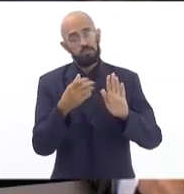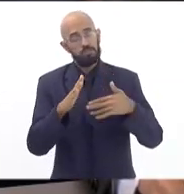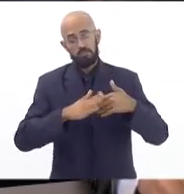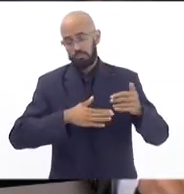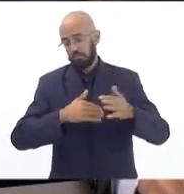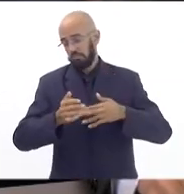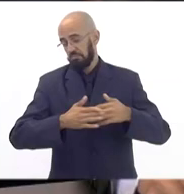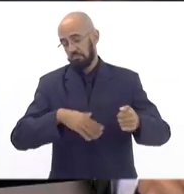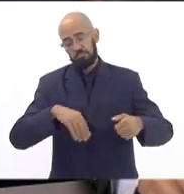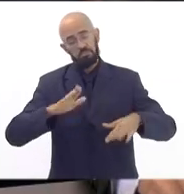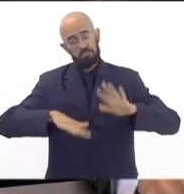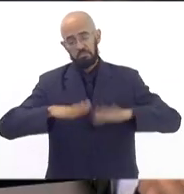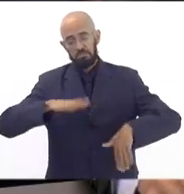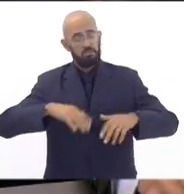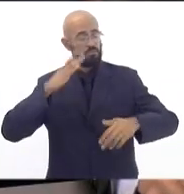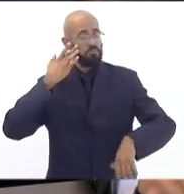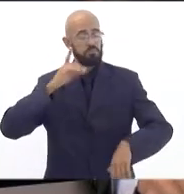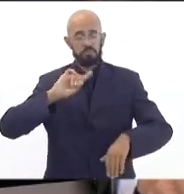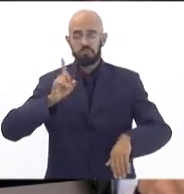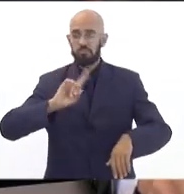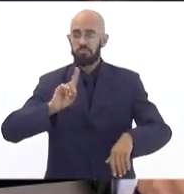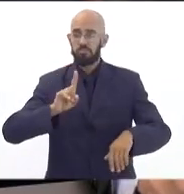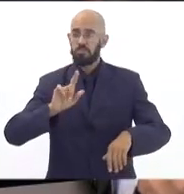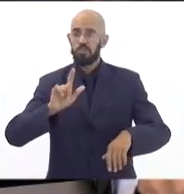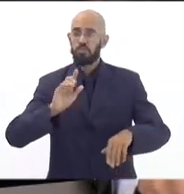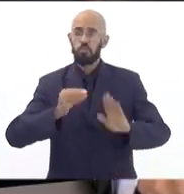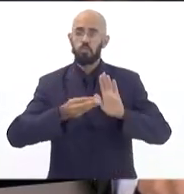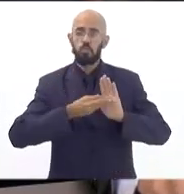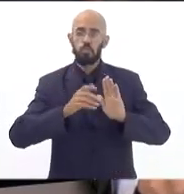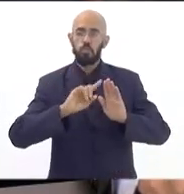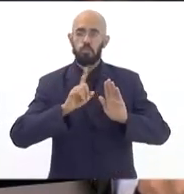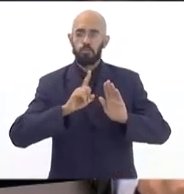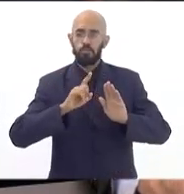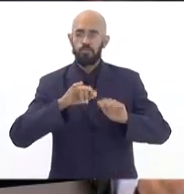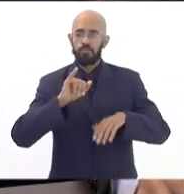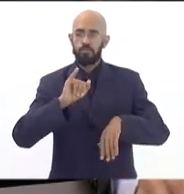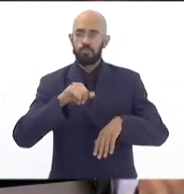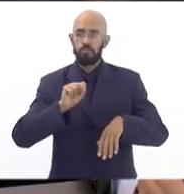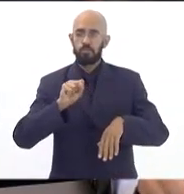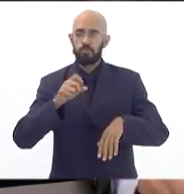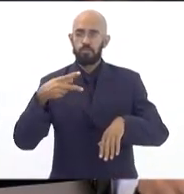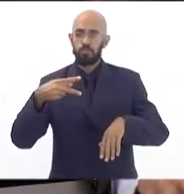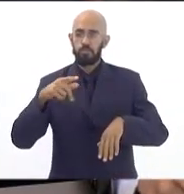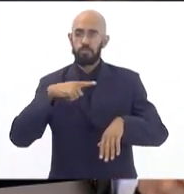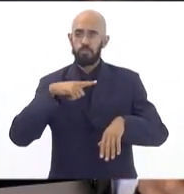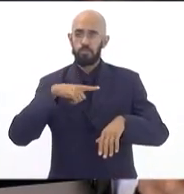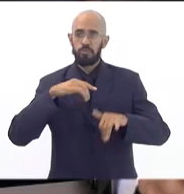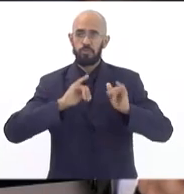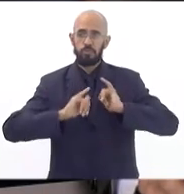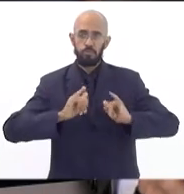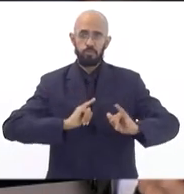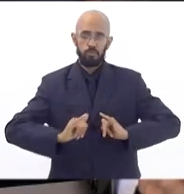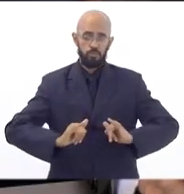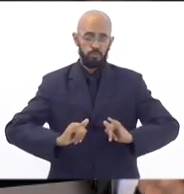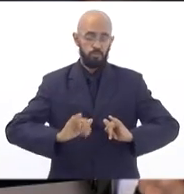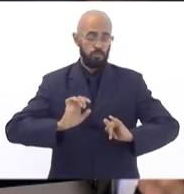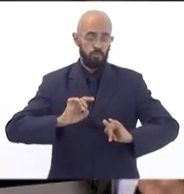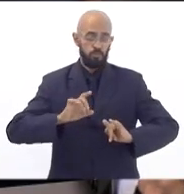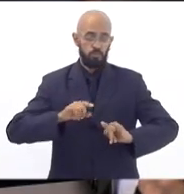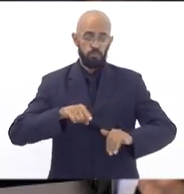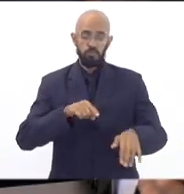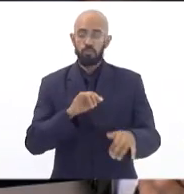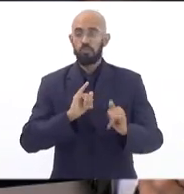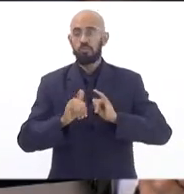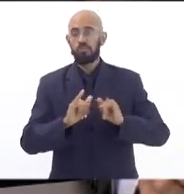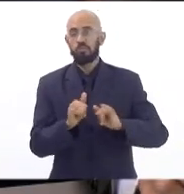do fato pode não saber exatamente qual local então o dado àqueles que têm acesso ao dado primário não significa que se dado não existe eu não tenha sido coletado